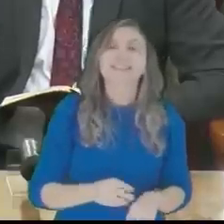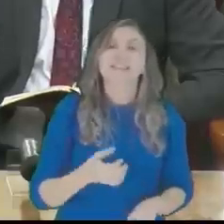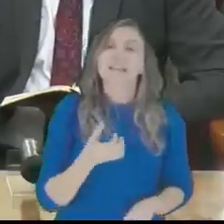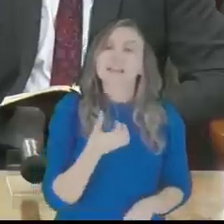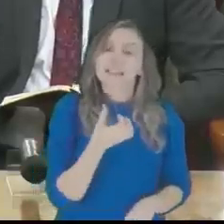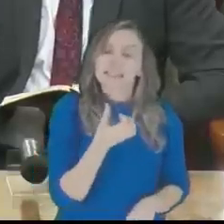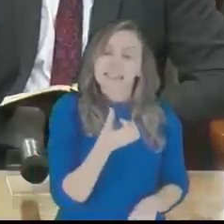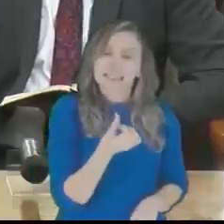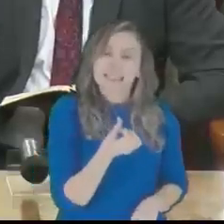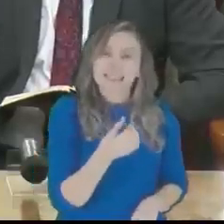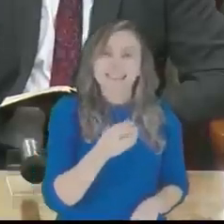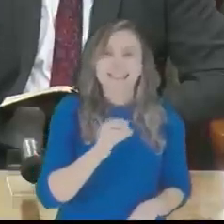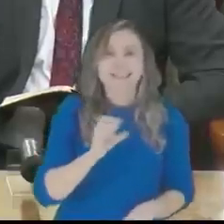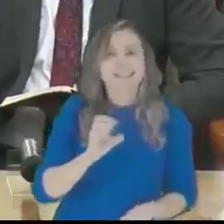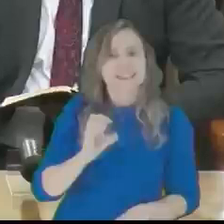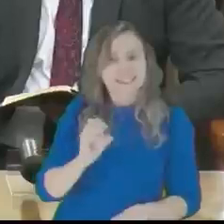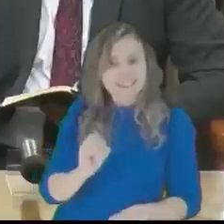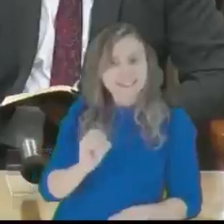60 vezes.